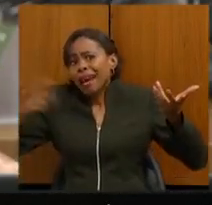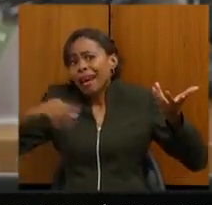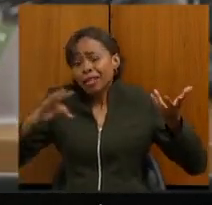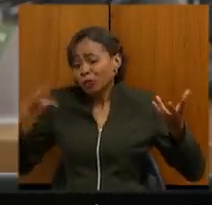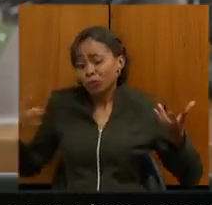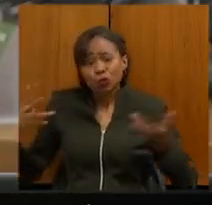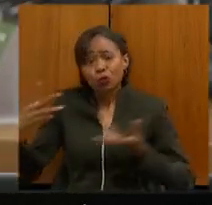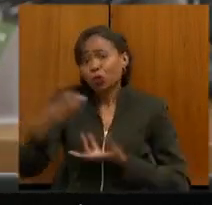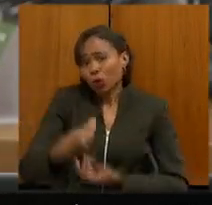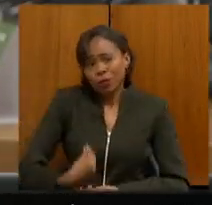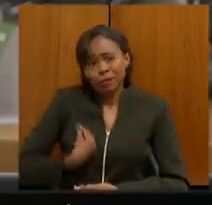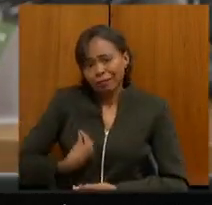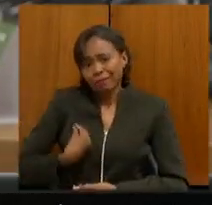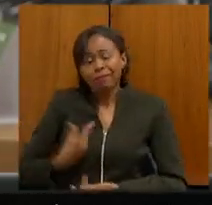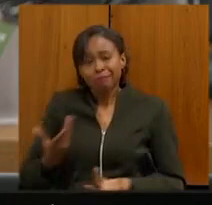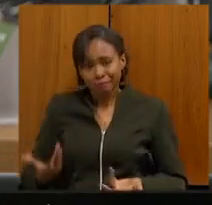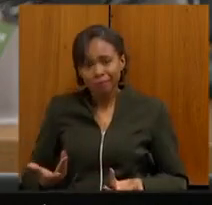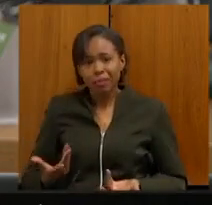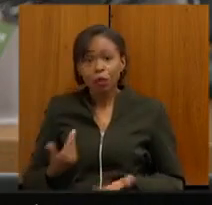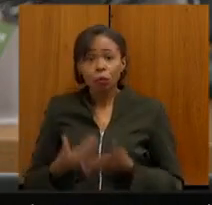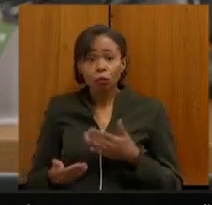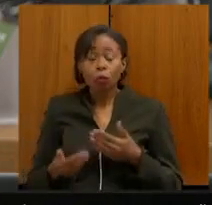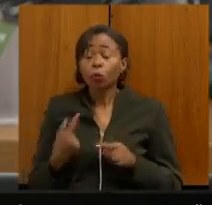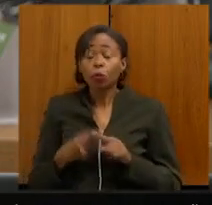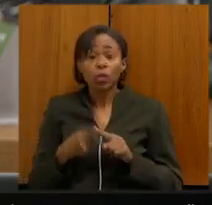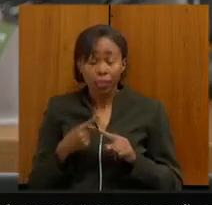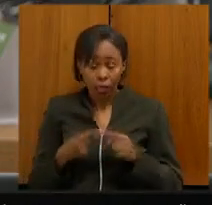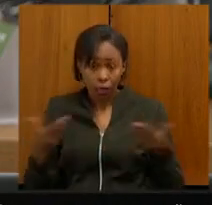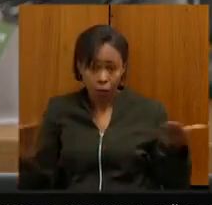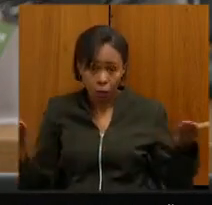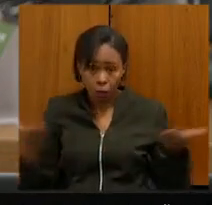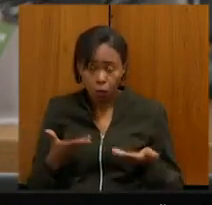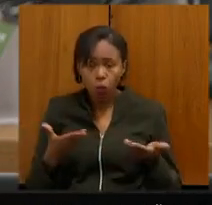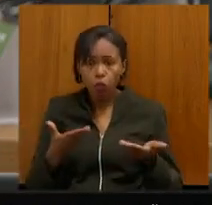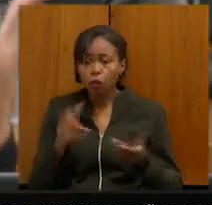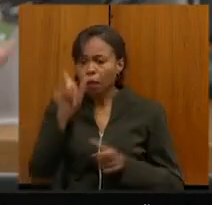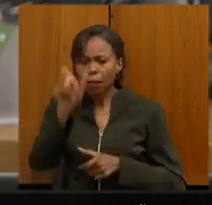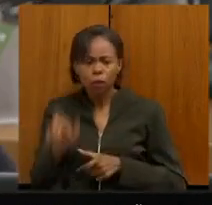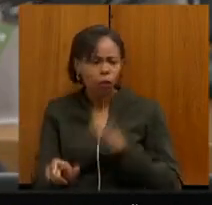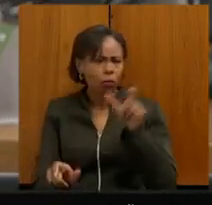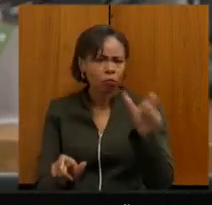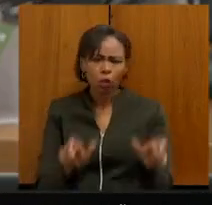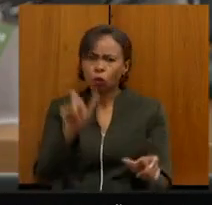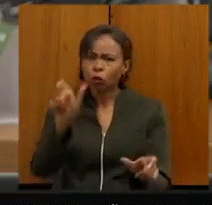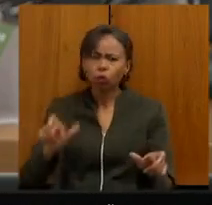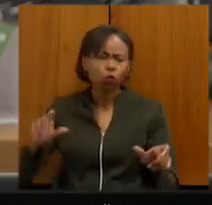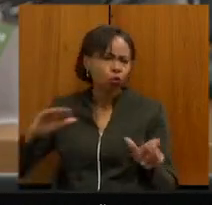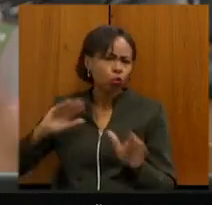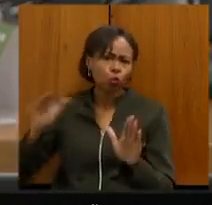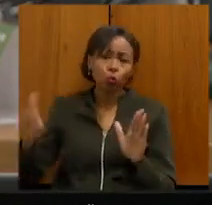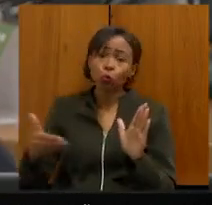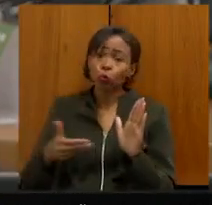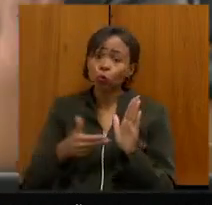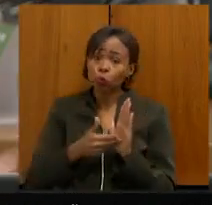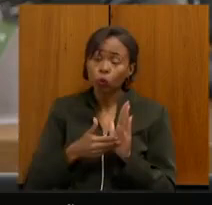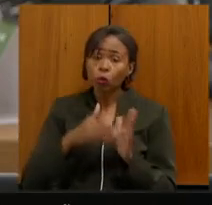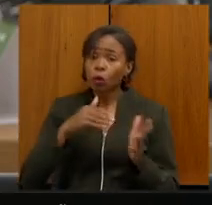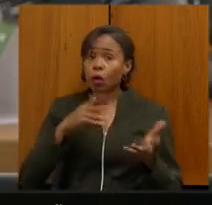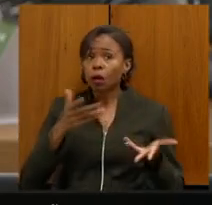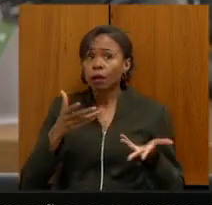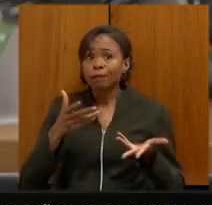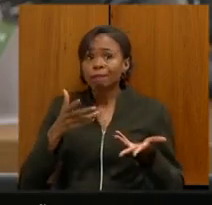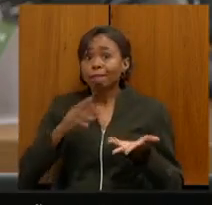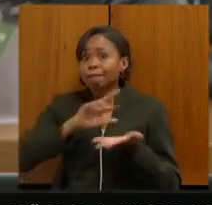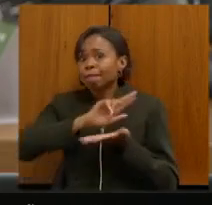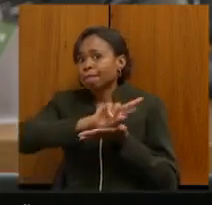todo mundo assim porque a propriedade hoje que todos os atores atrizes e atores enfim o mundo